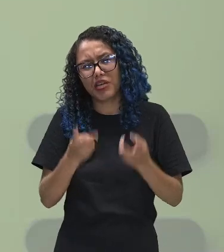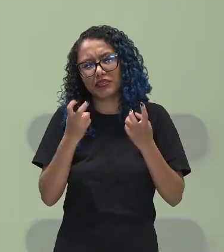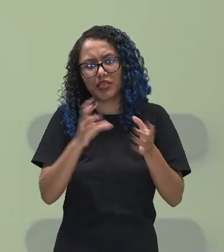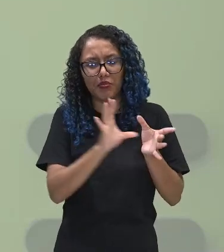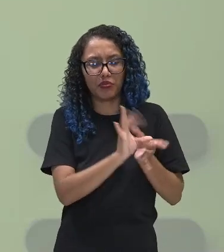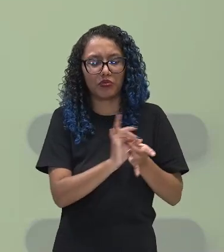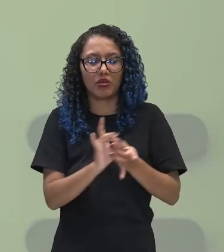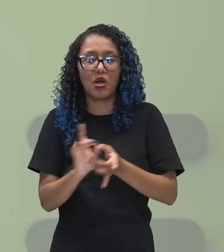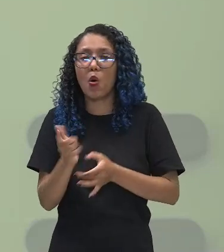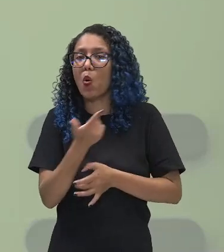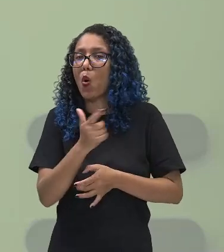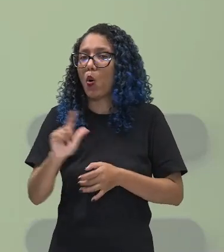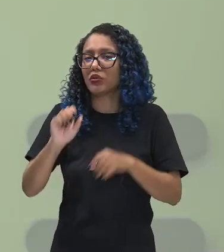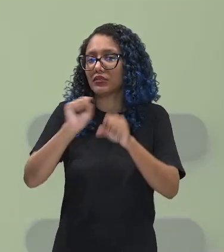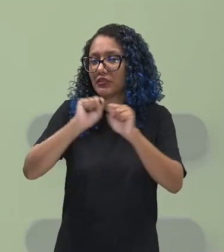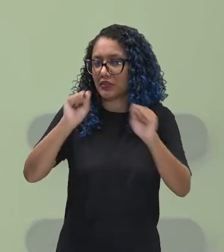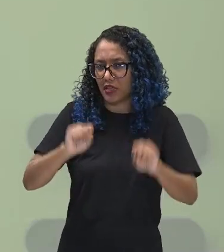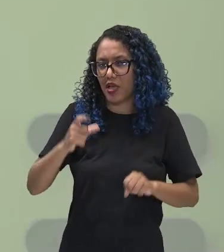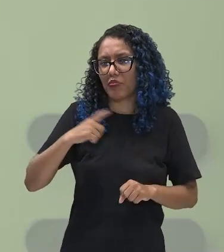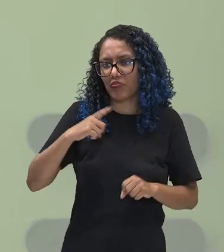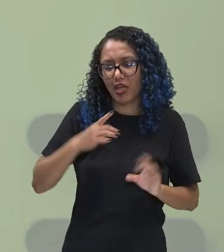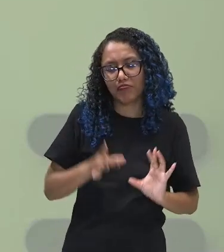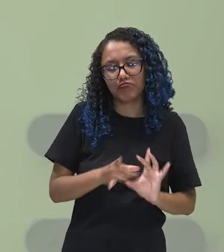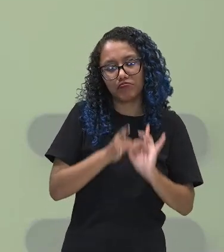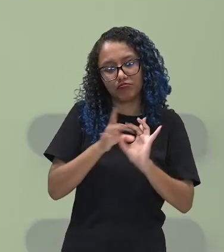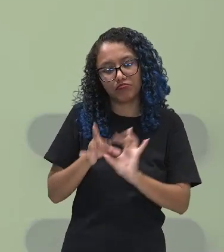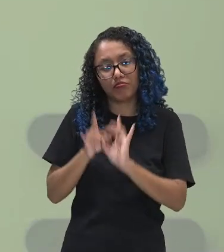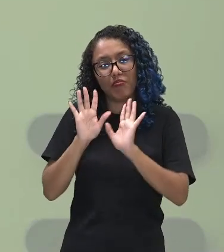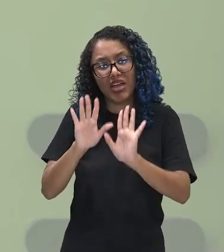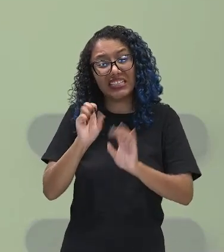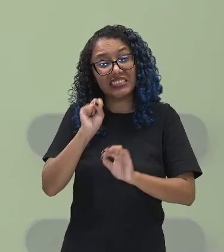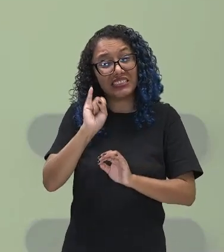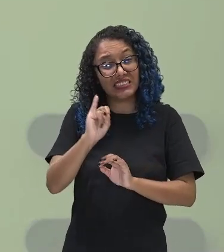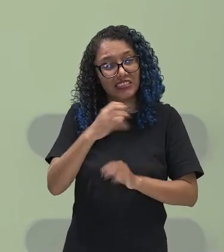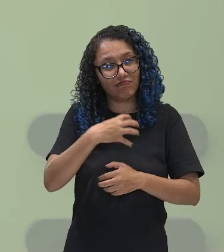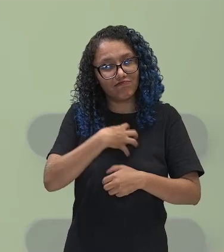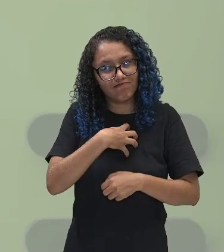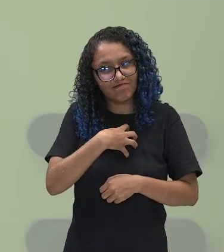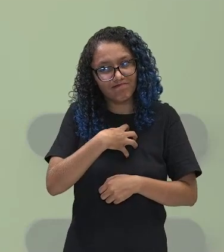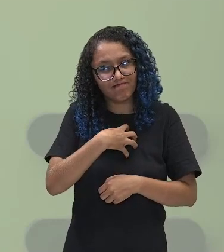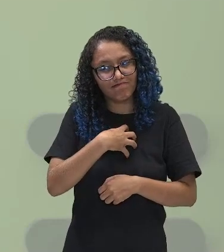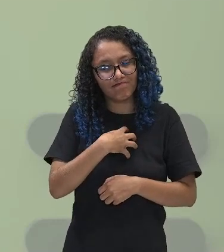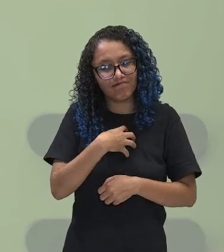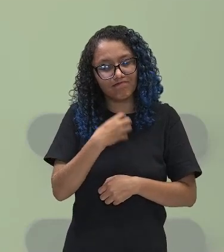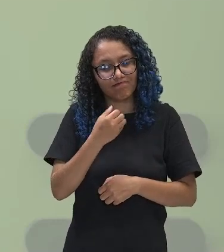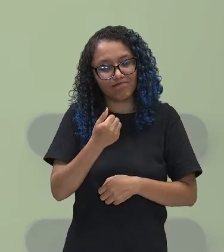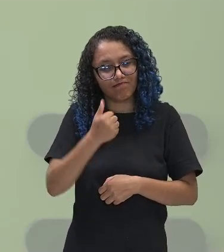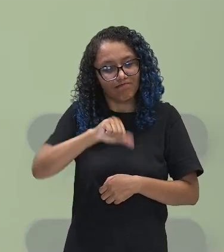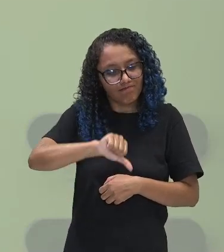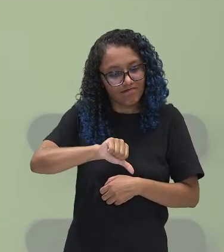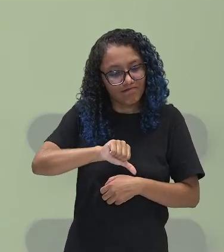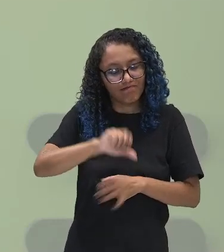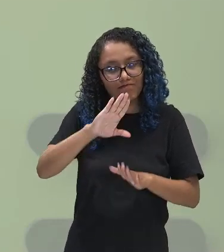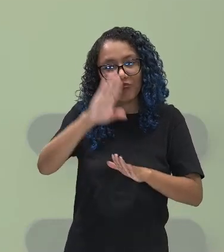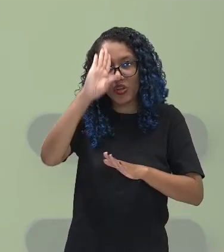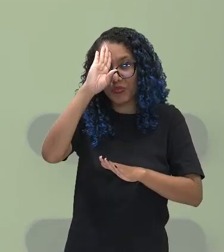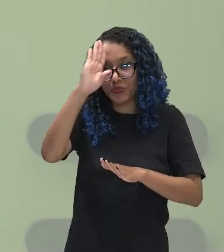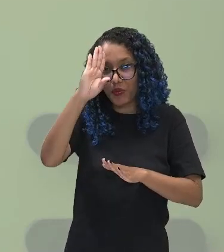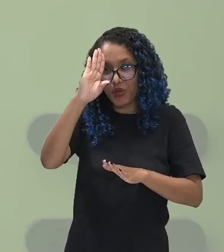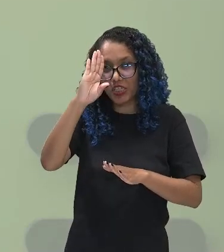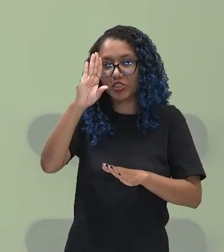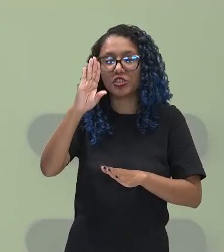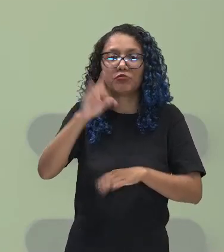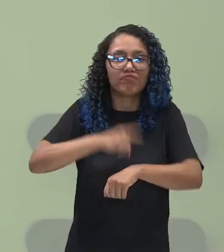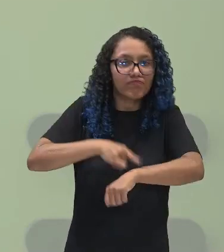vários sistemas do corpo, a qualquer sinal que algo não está funcionando direitinho, principalmente no trato